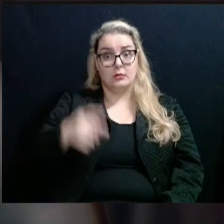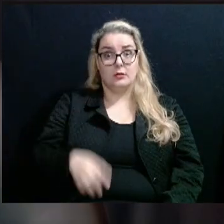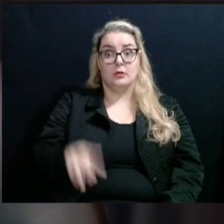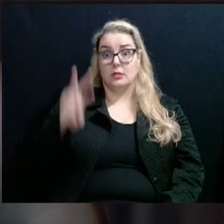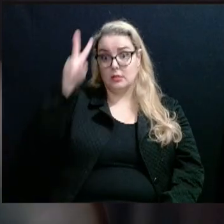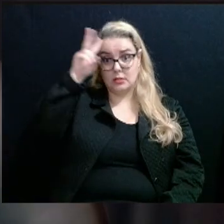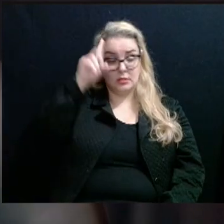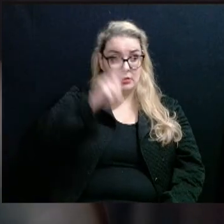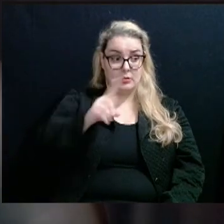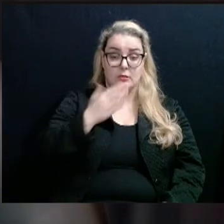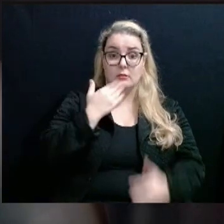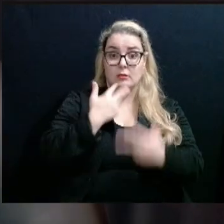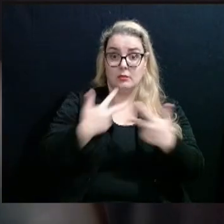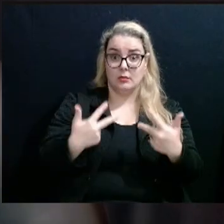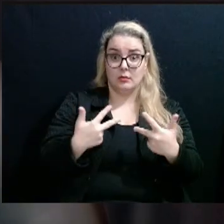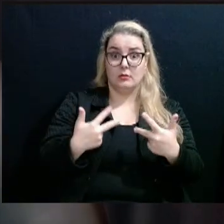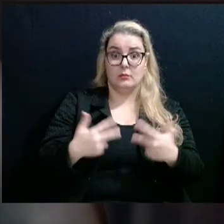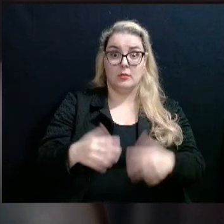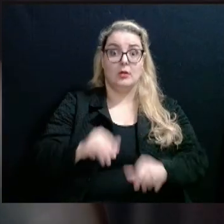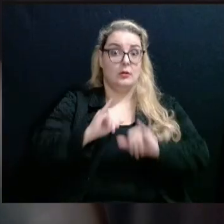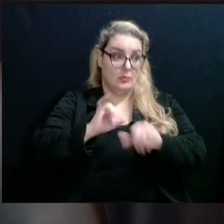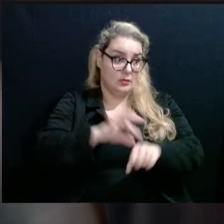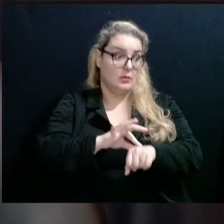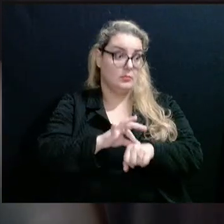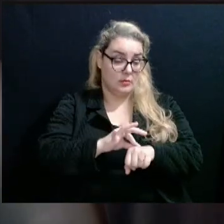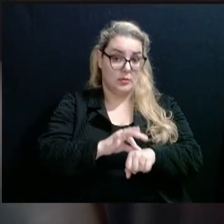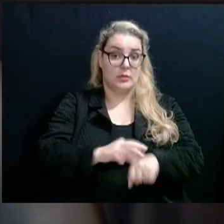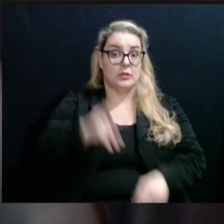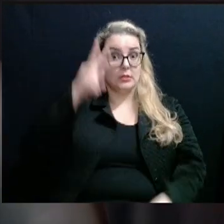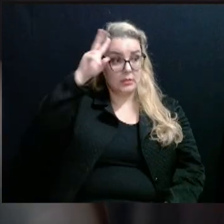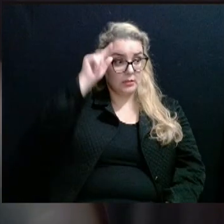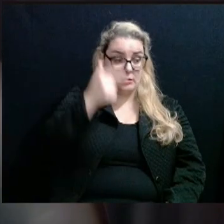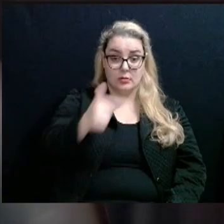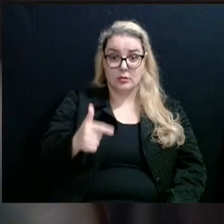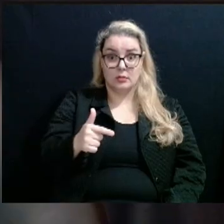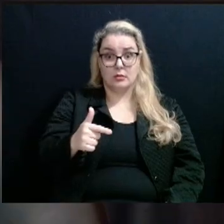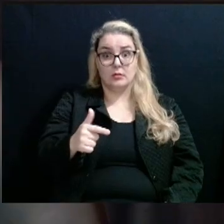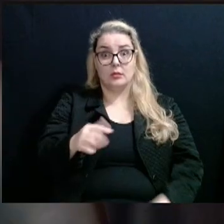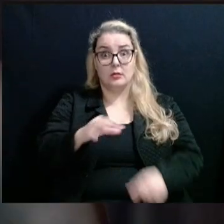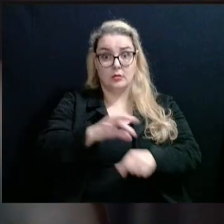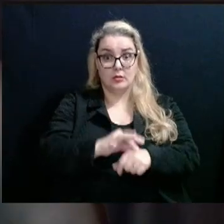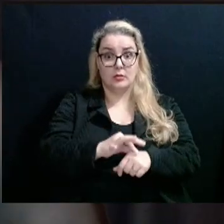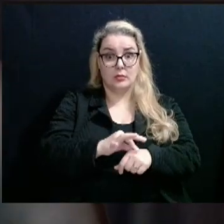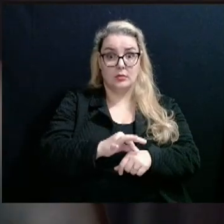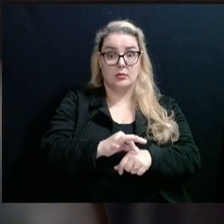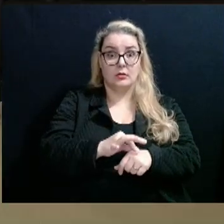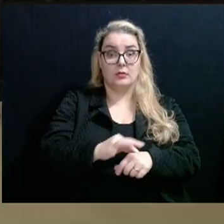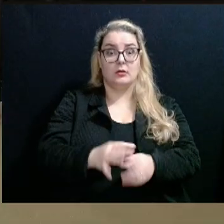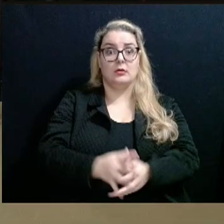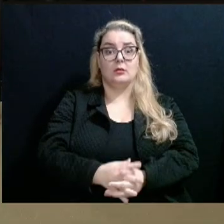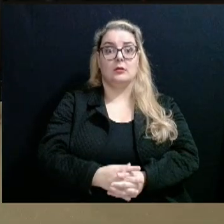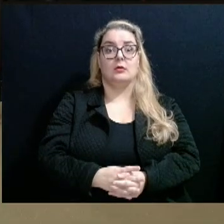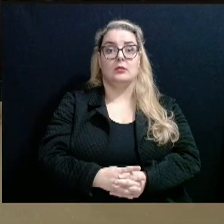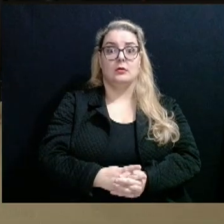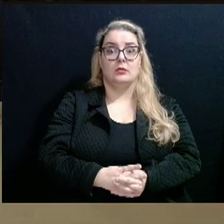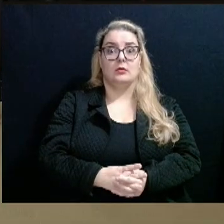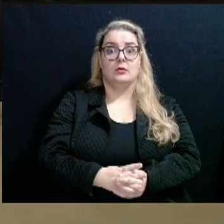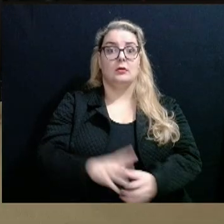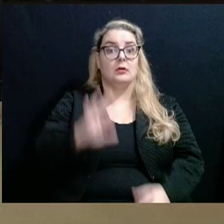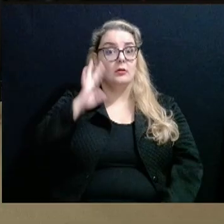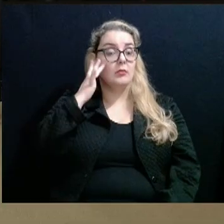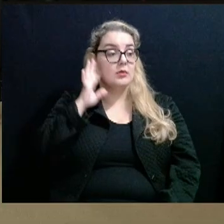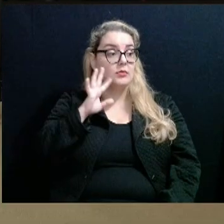campanha mundial essa, né? Na segunda sem carne. O embaixador é o Paul McCartney. Olha aí, eu acho legal porque a Mara tem